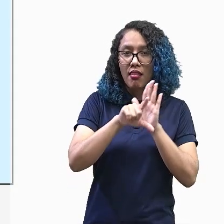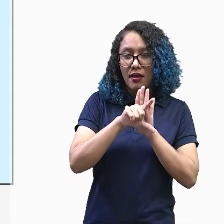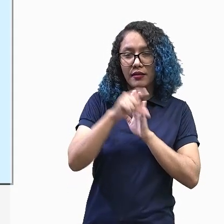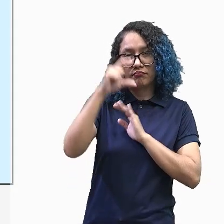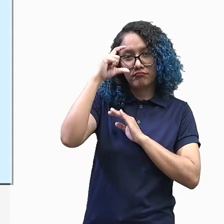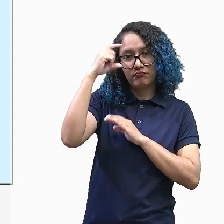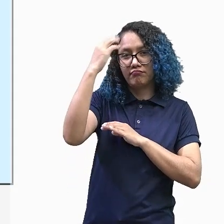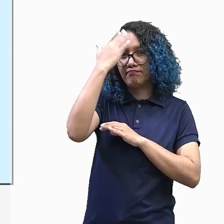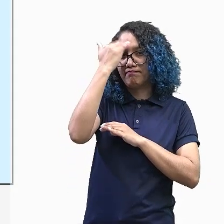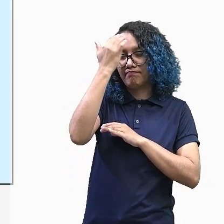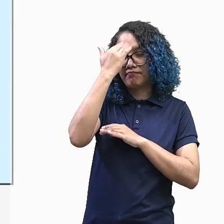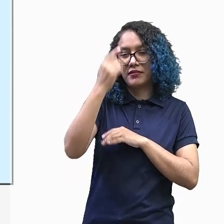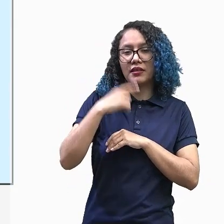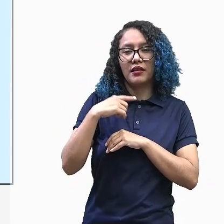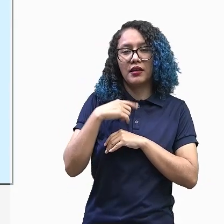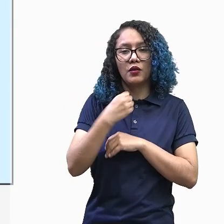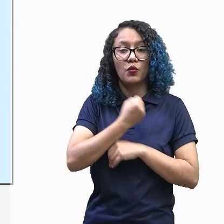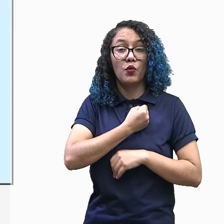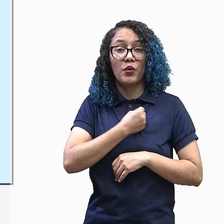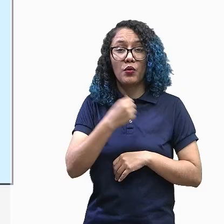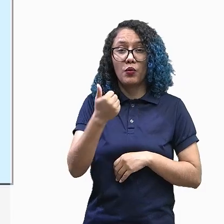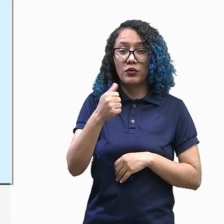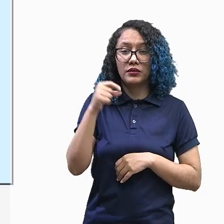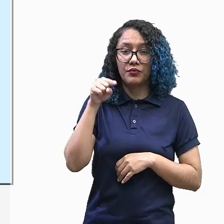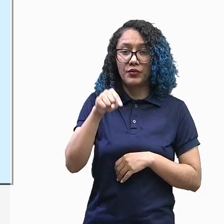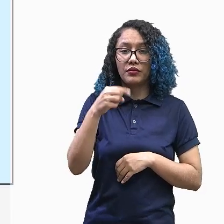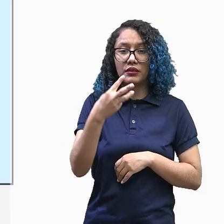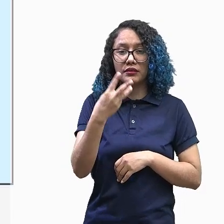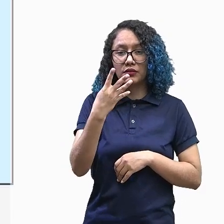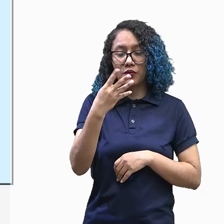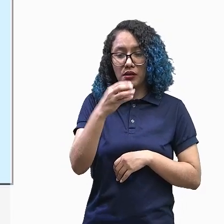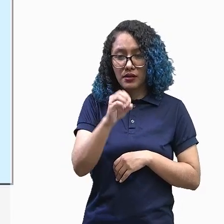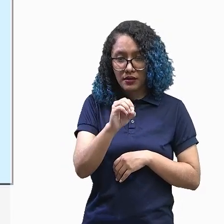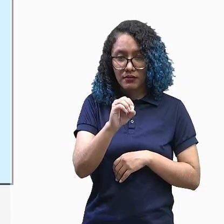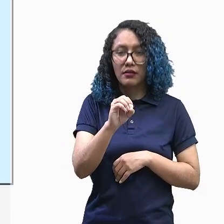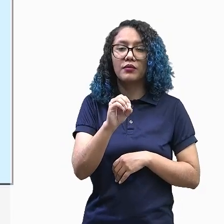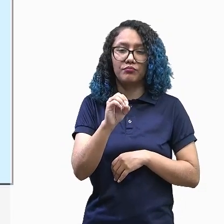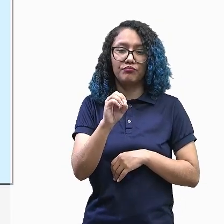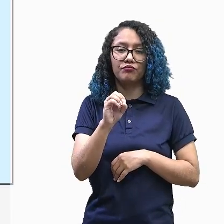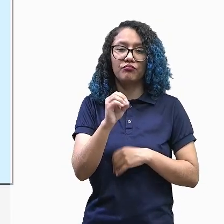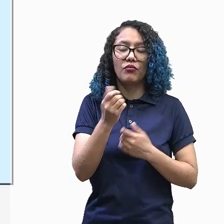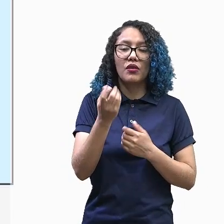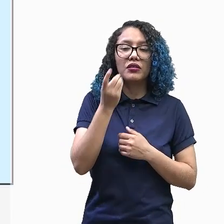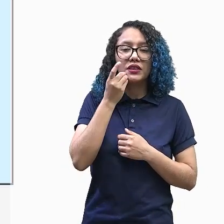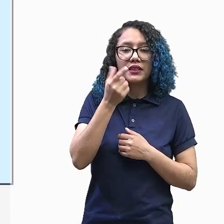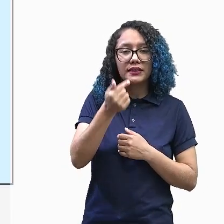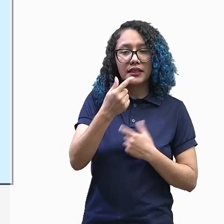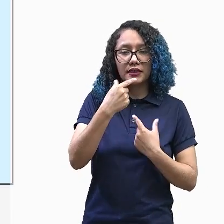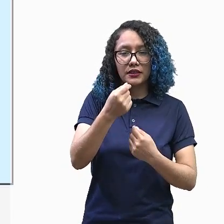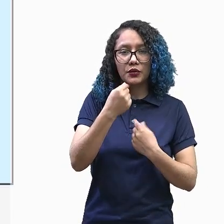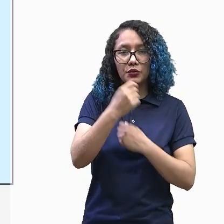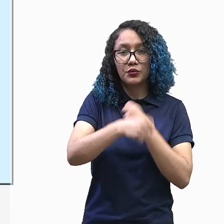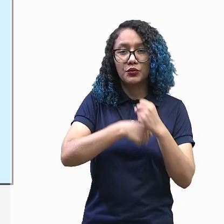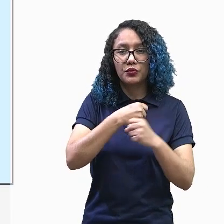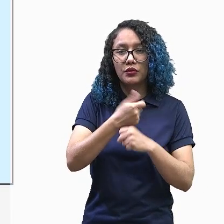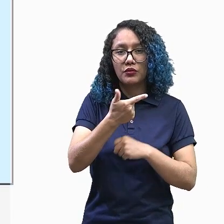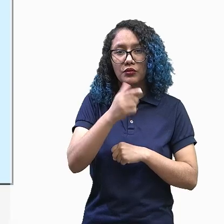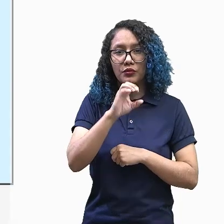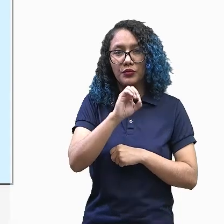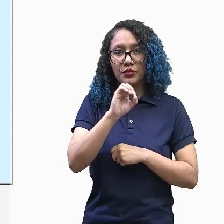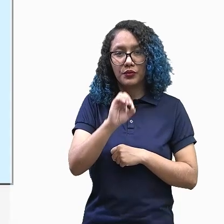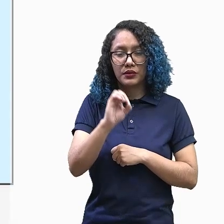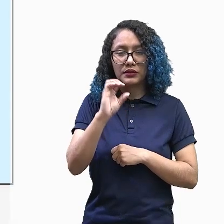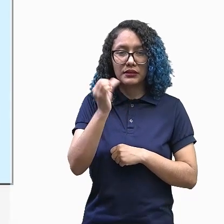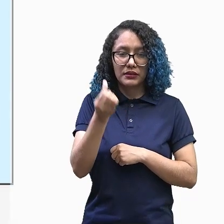Penha, né, de número 11.340, de 7 de agosto de 2006. Observe que essa lei ela já tem